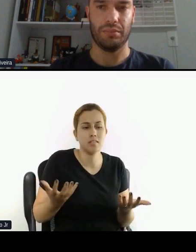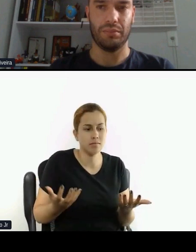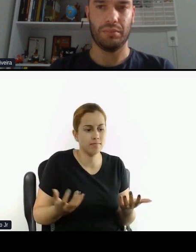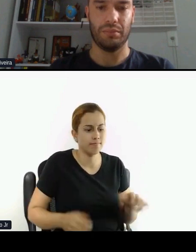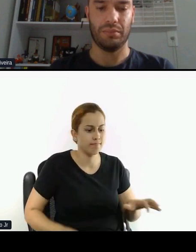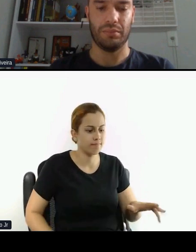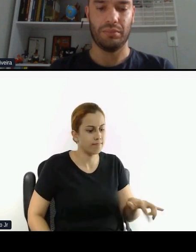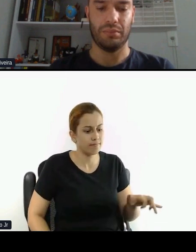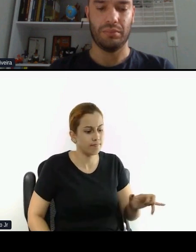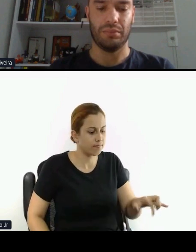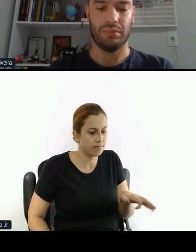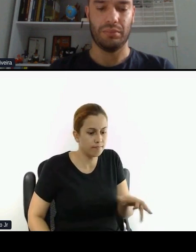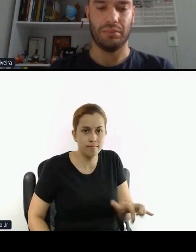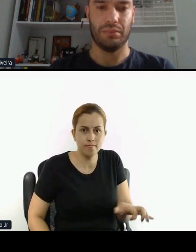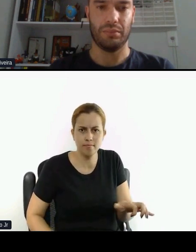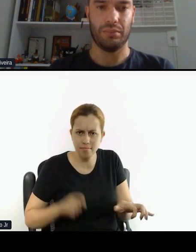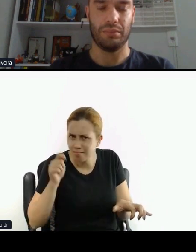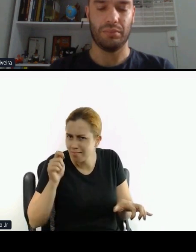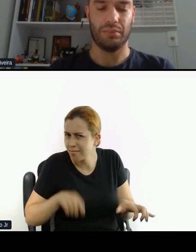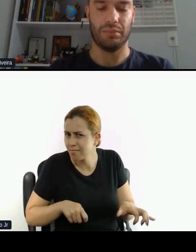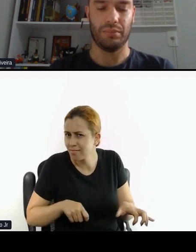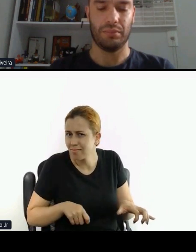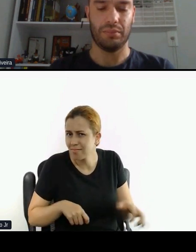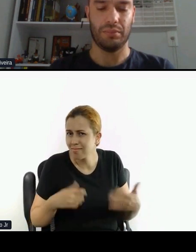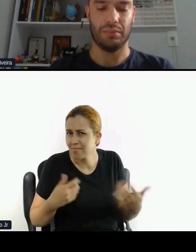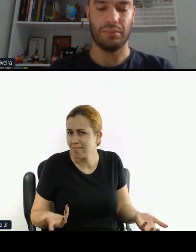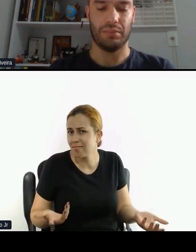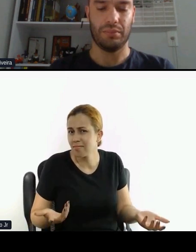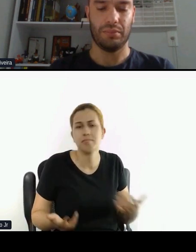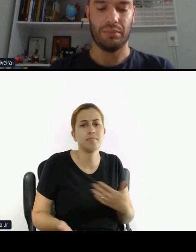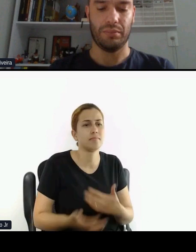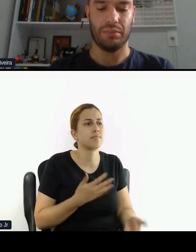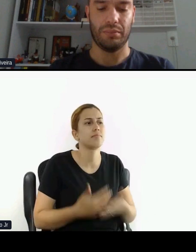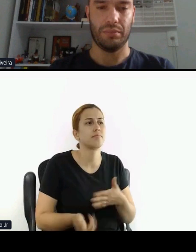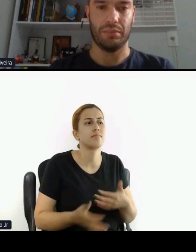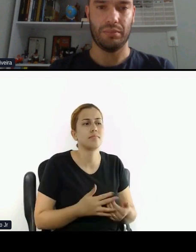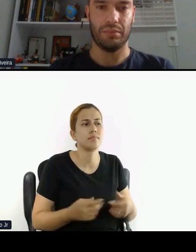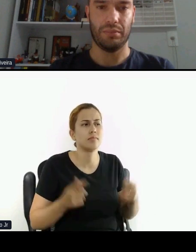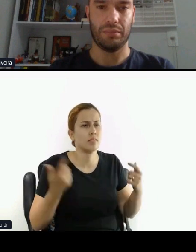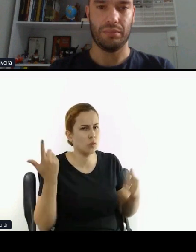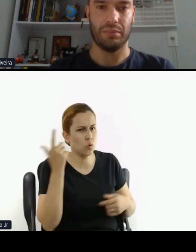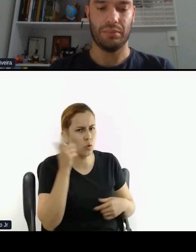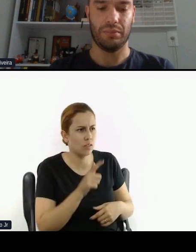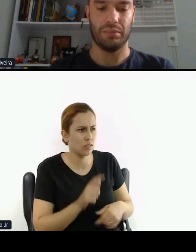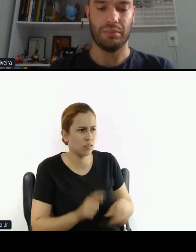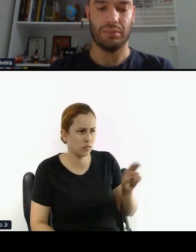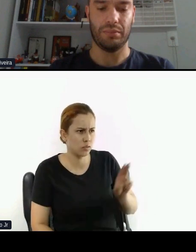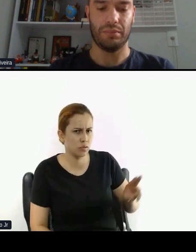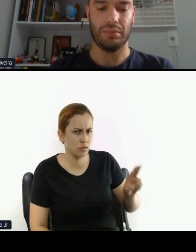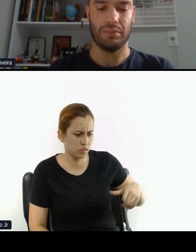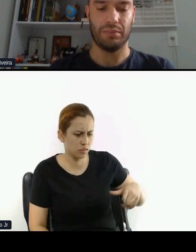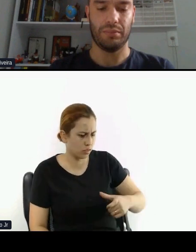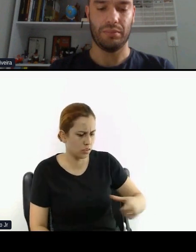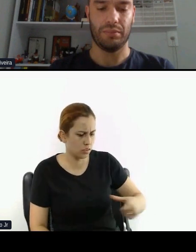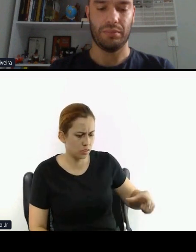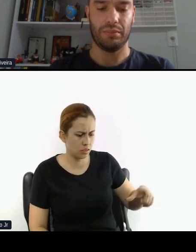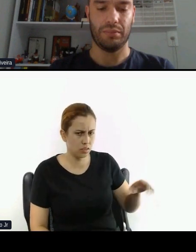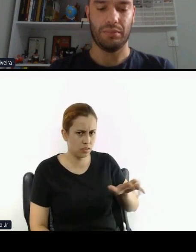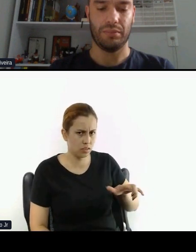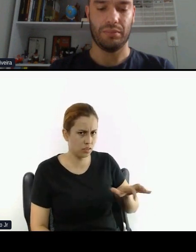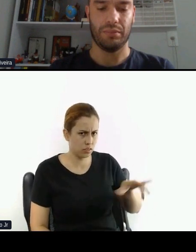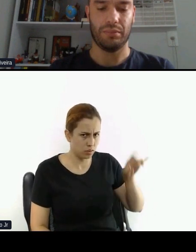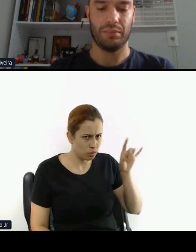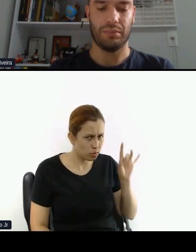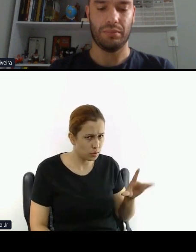né, tudo que eu acesso, né, seja aqui no meu computador, eu vou conseguir fazer apenas utilizando um teclado? Então, assim, isso também